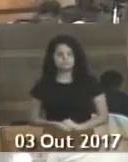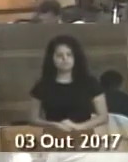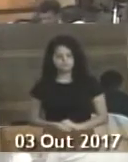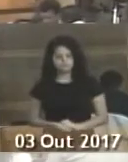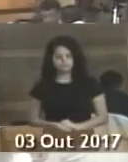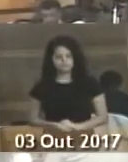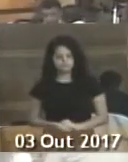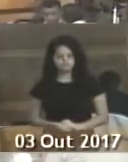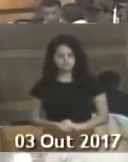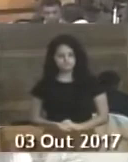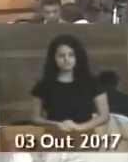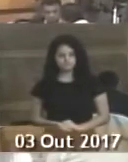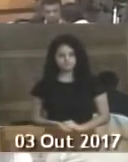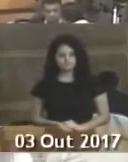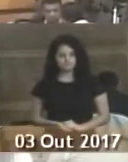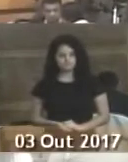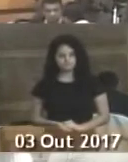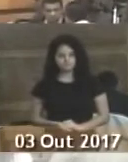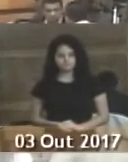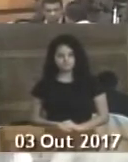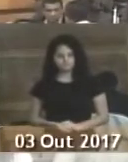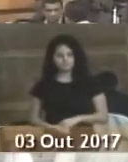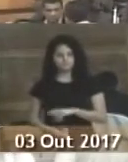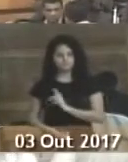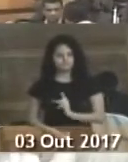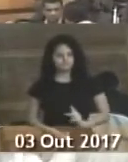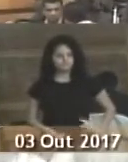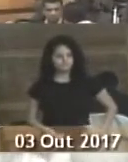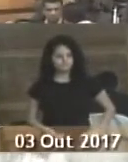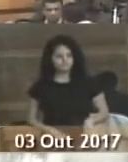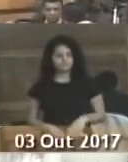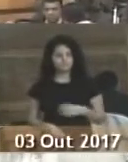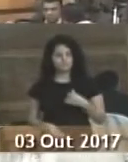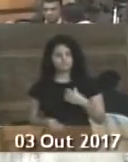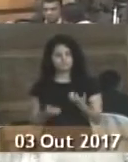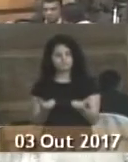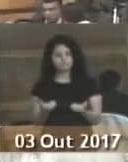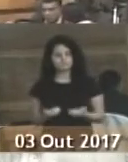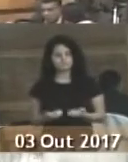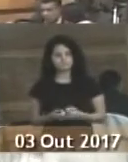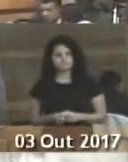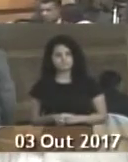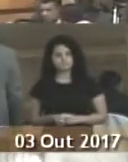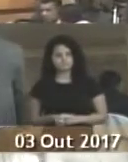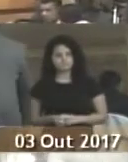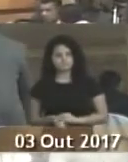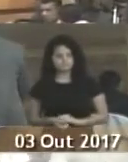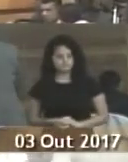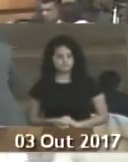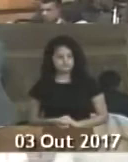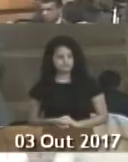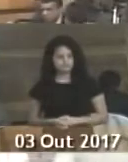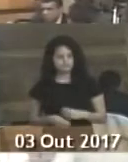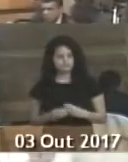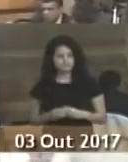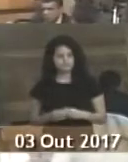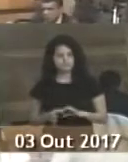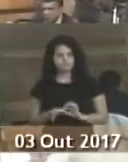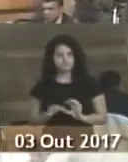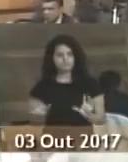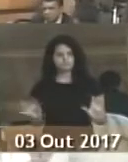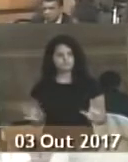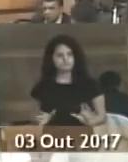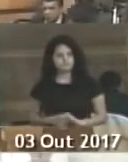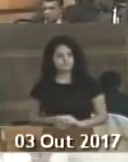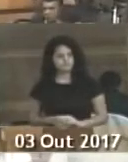Senhor presidente, gostaria também de como Vossa Excelência, eu abri a sessão também, fez